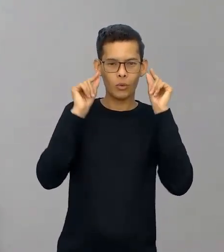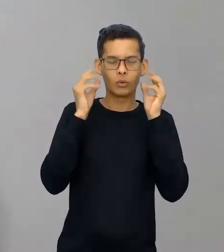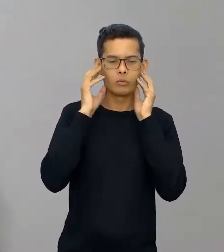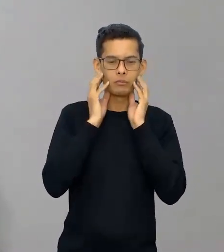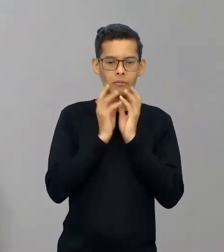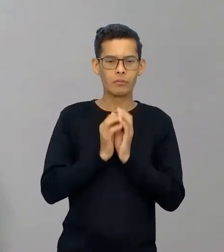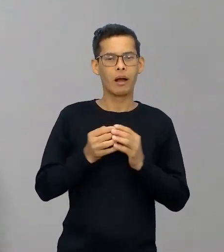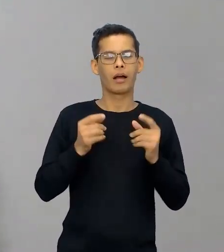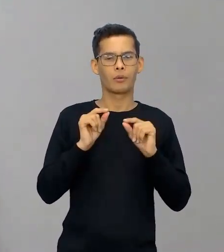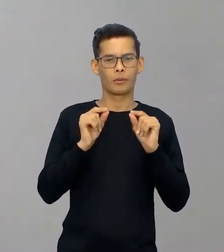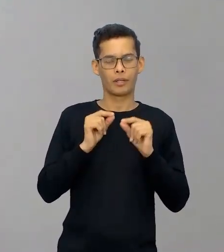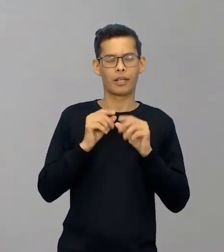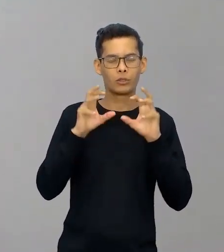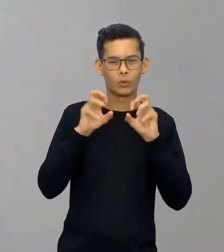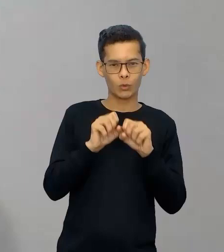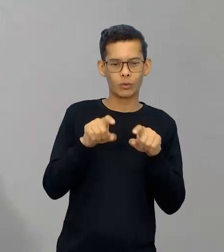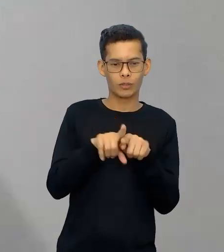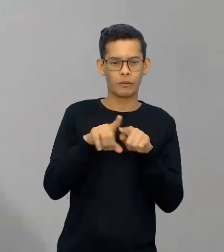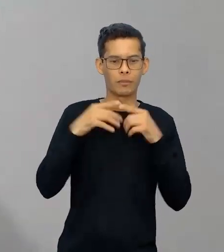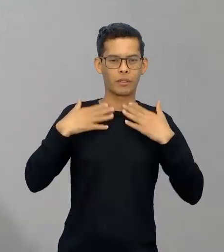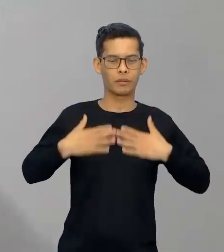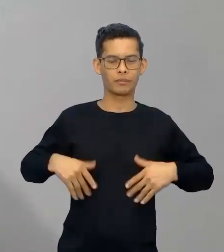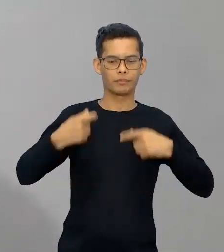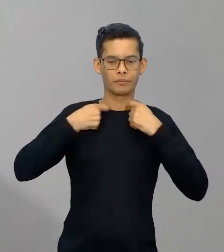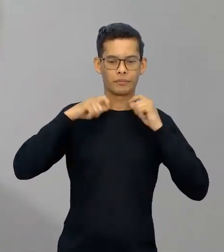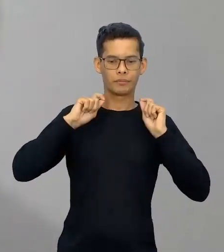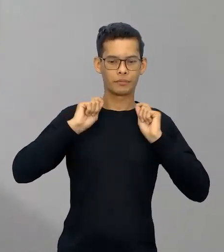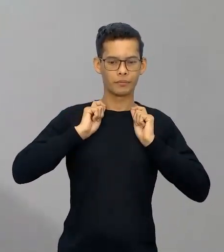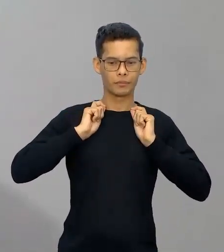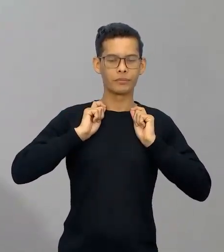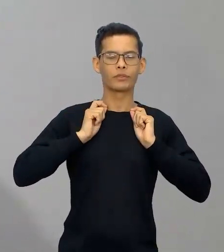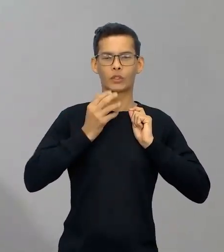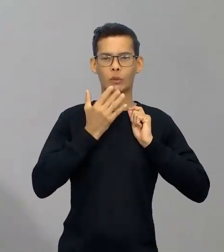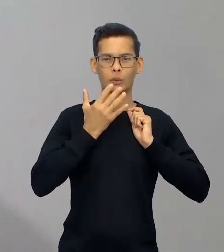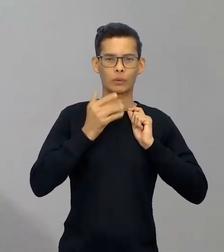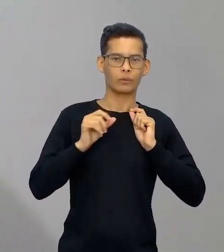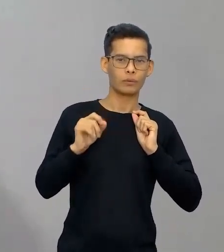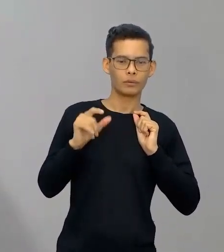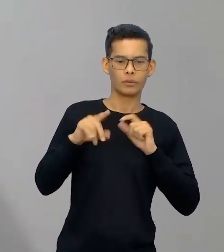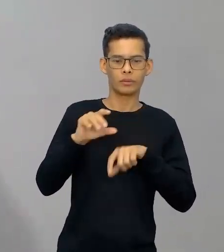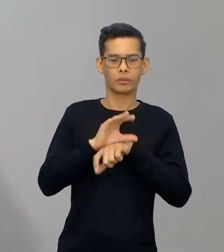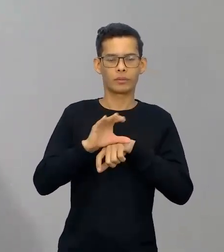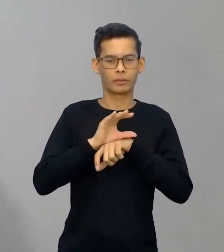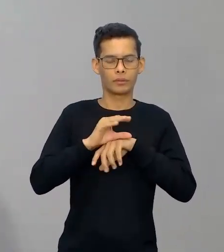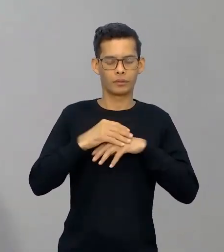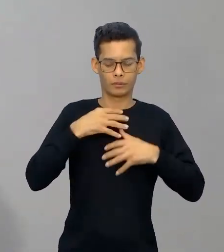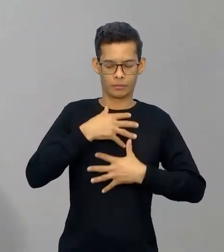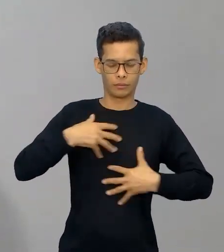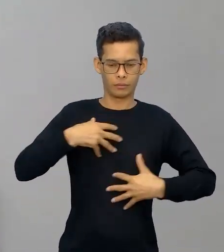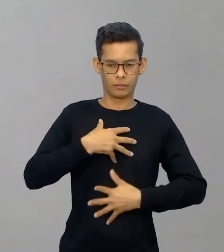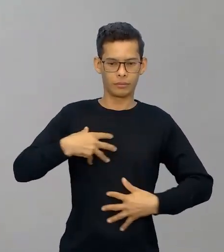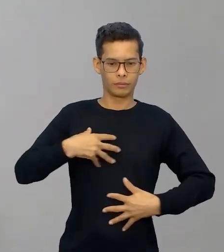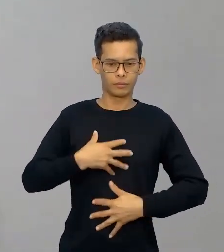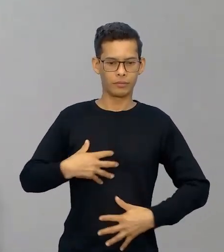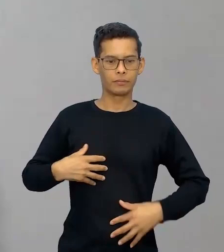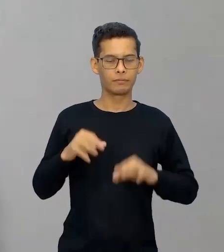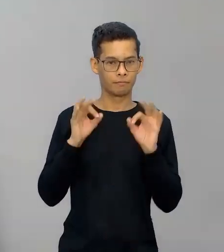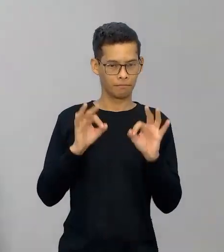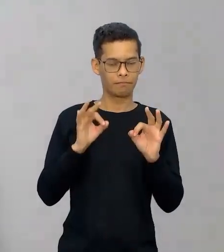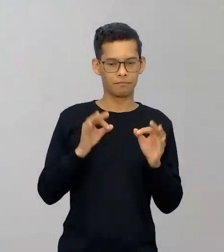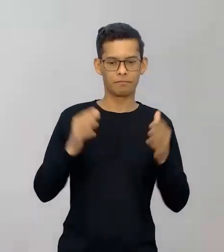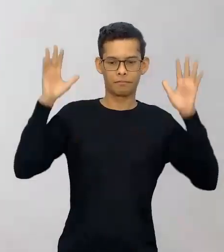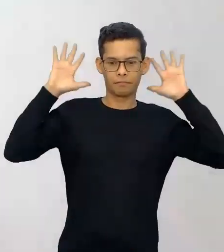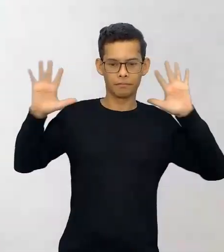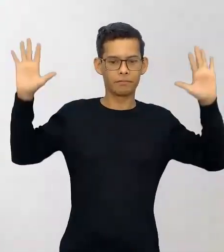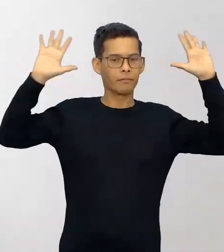barba e estou vestindo uma camisa polo de cores azuis e cinzas, listras horizontais. E atrás